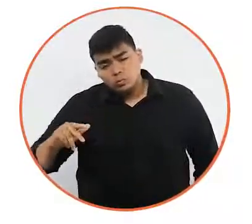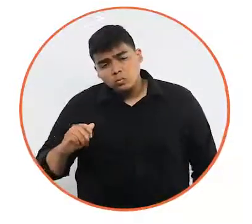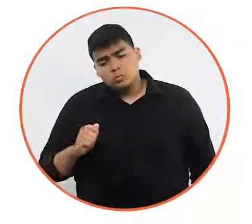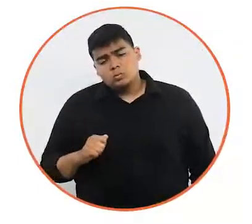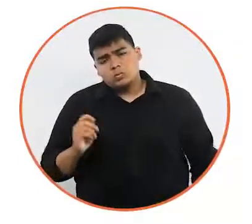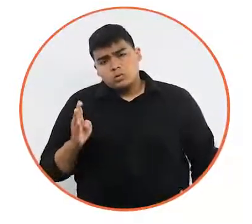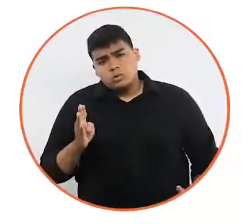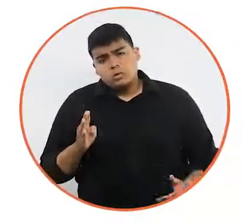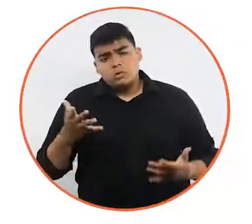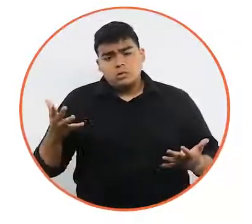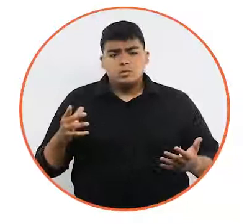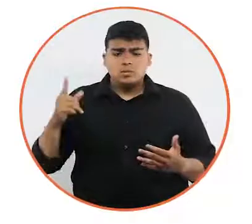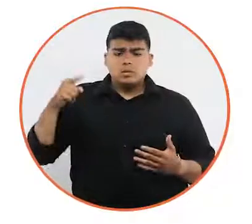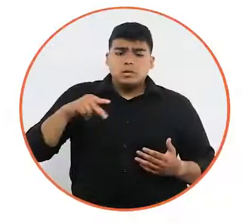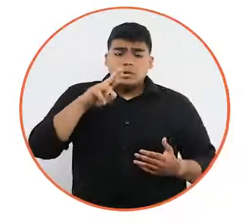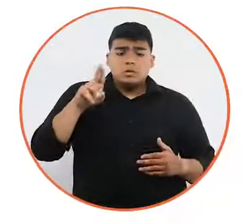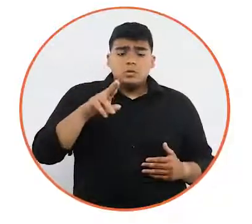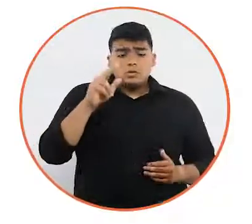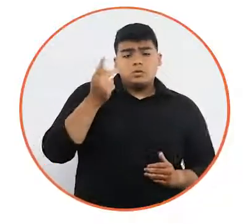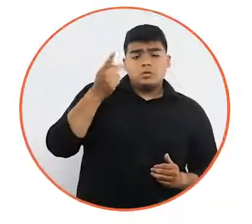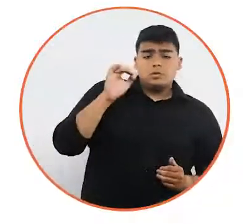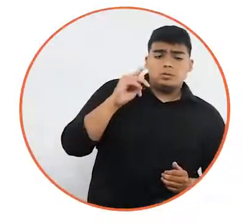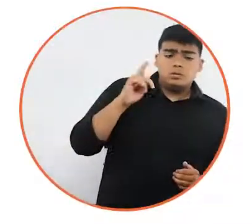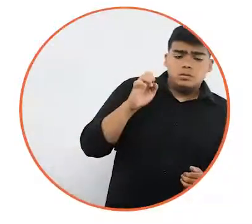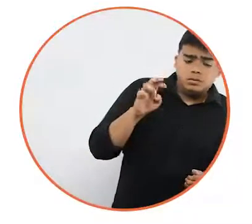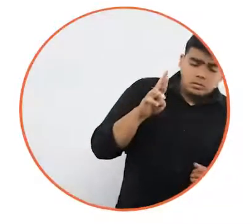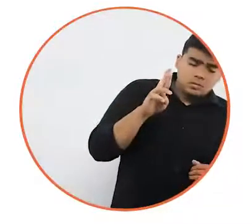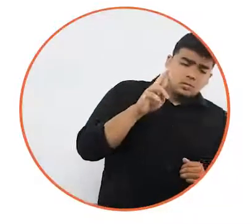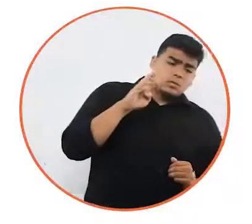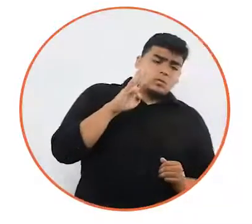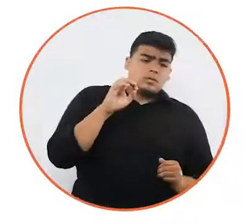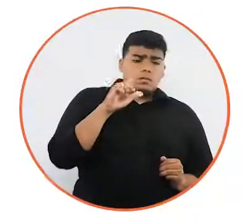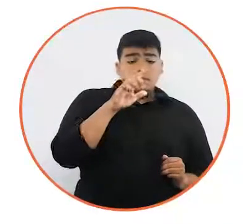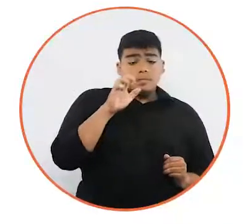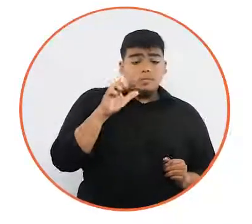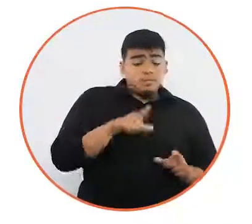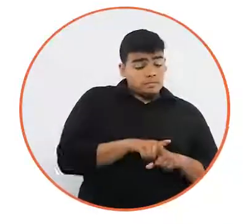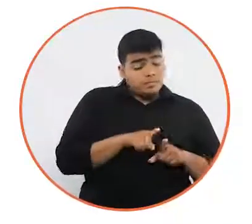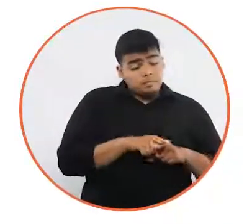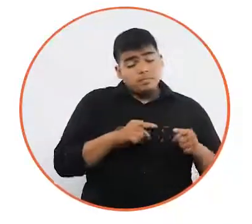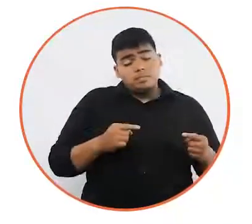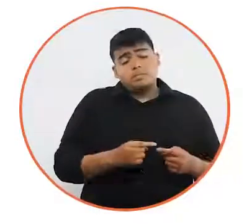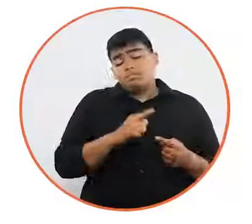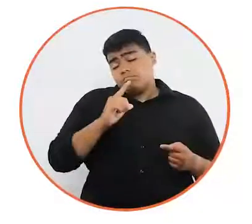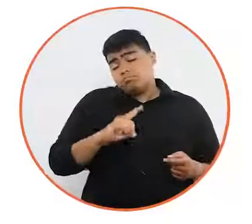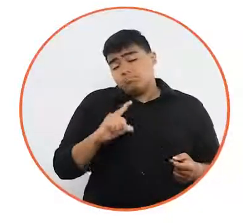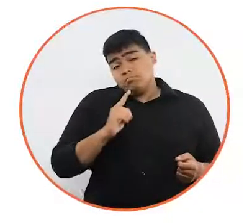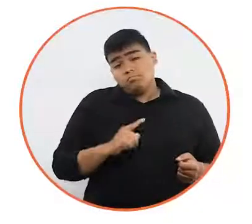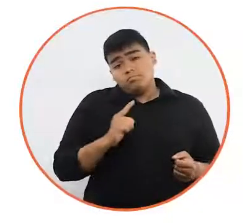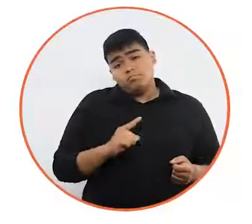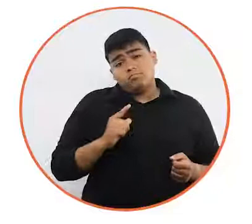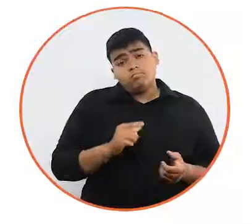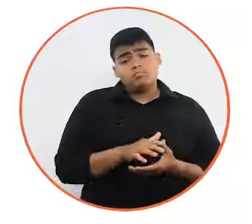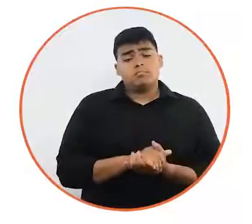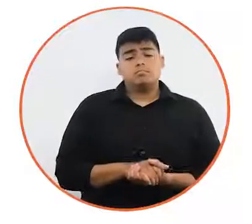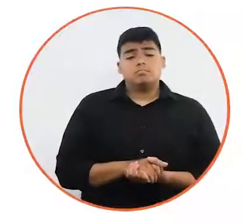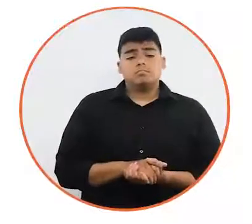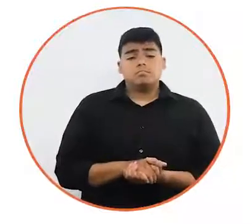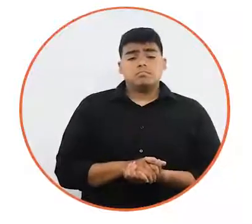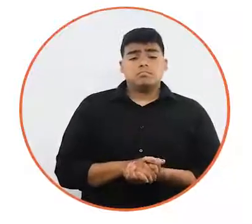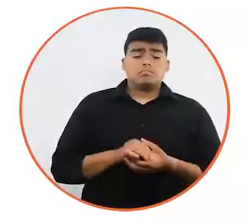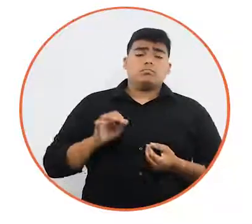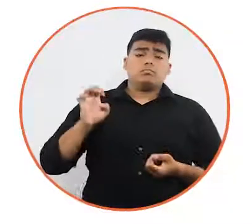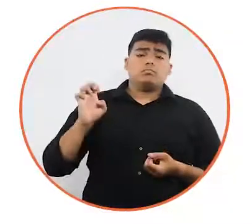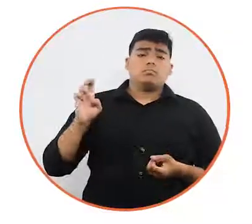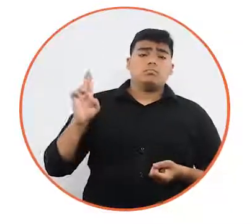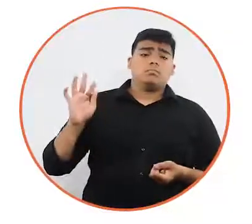linda. Então é uma forma de você trabalhar o exagero que também faz parte do texto literário. O eufemismo, que é a chamada